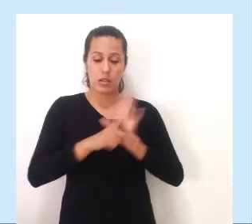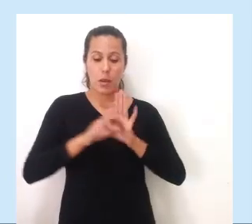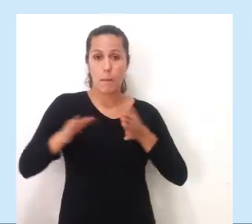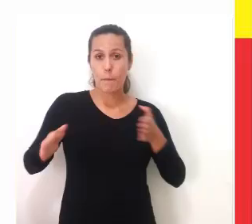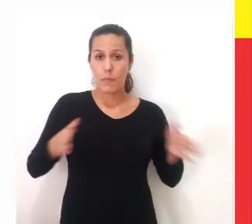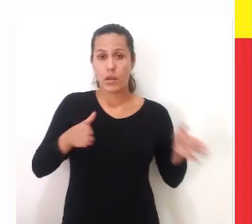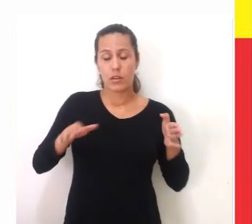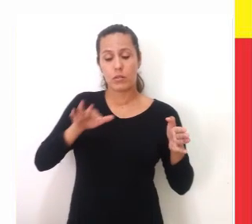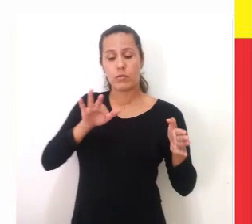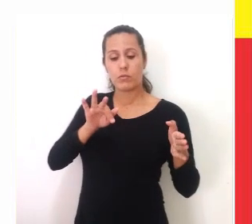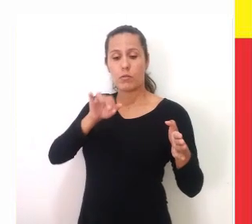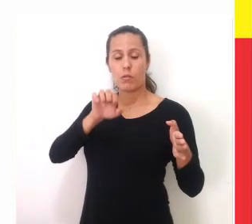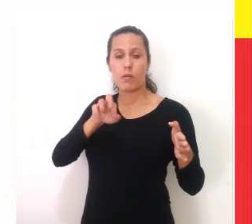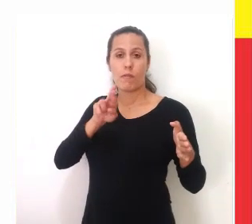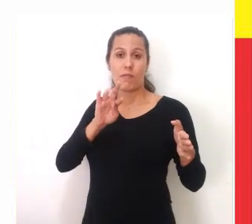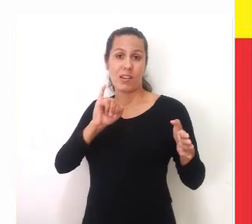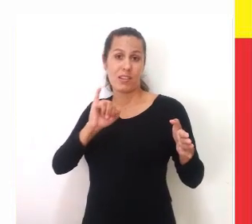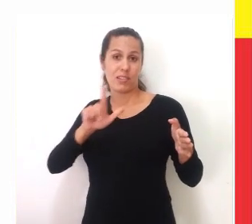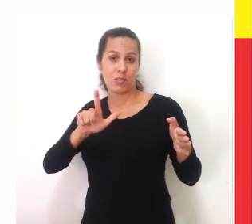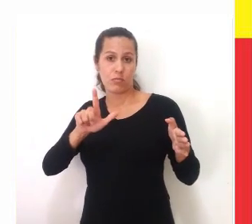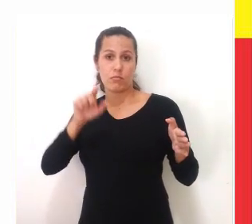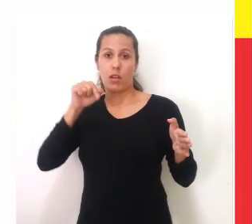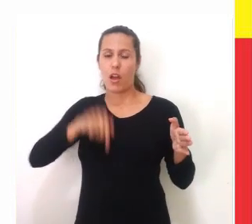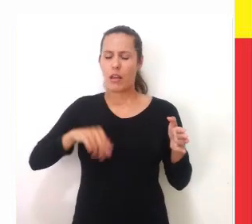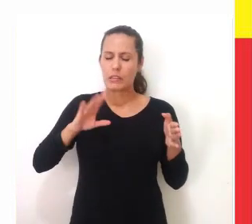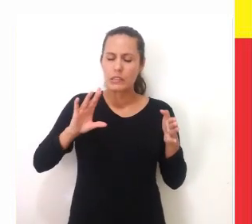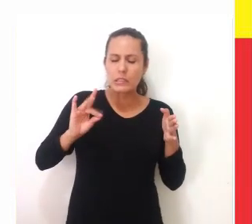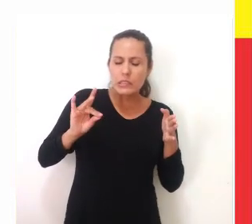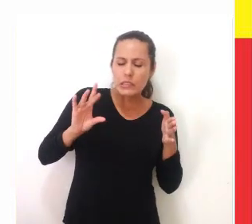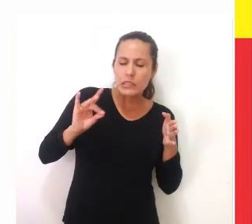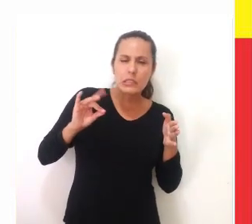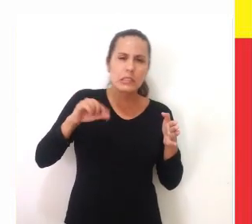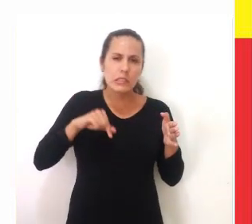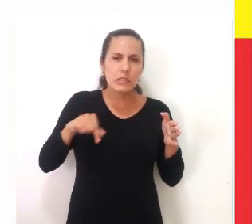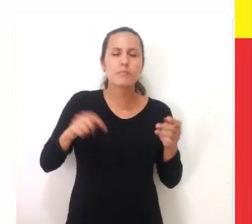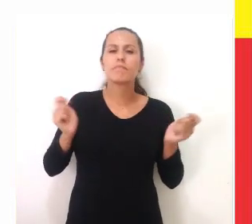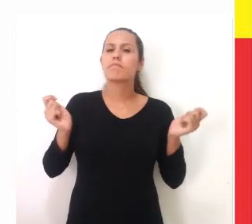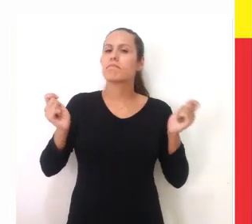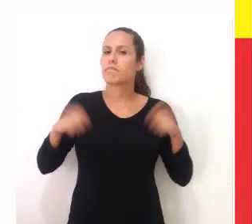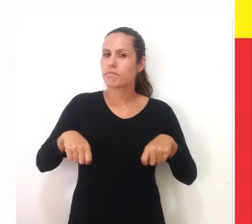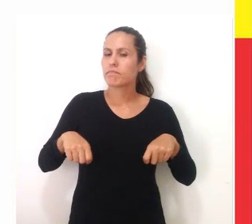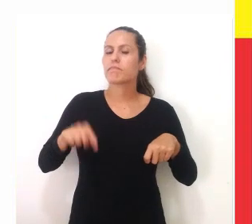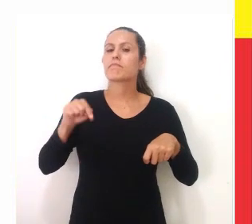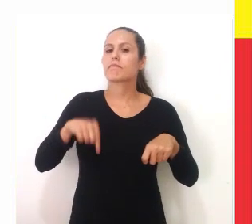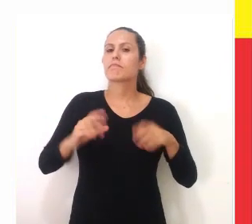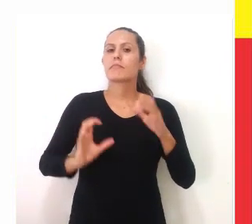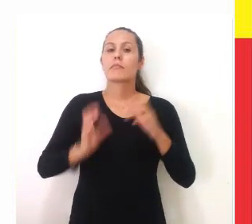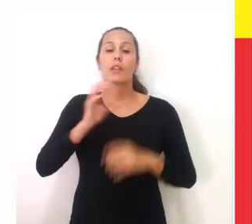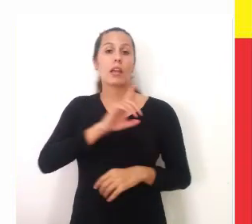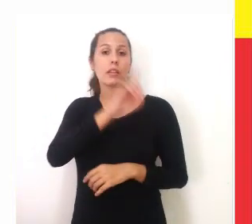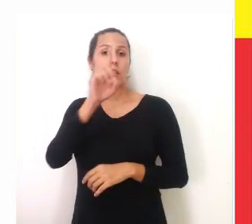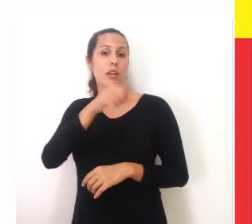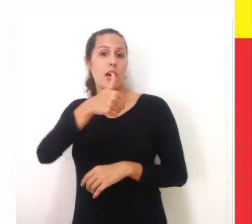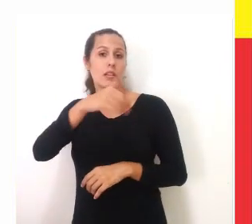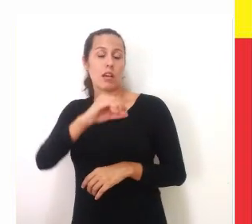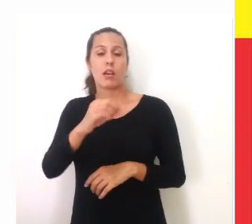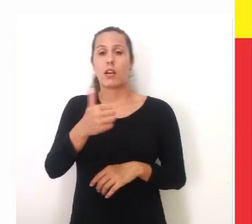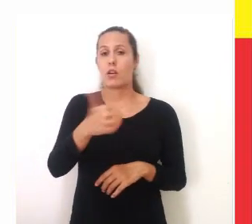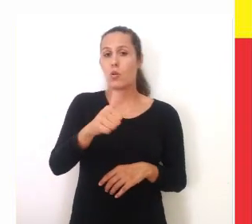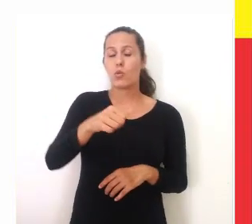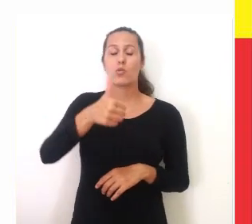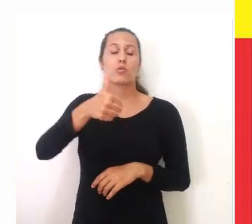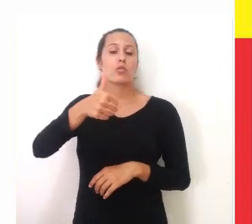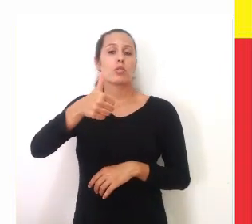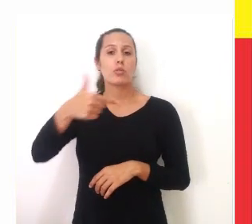no período fértil. E essa secreçãozinha clara de ovo, ela pode aparecer dia 10,